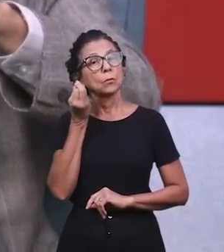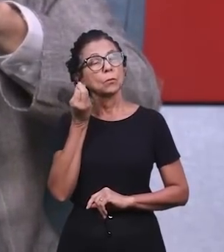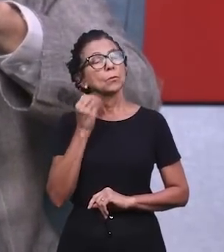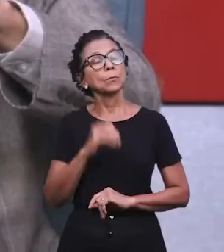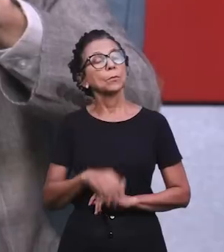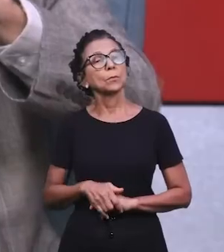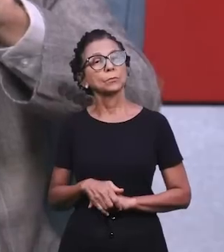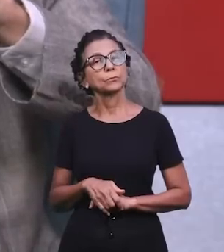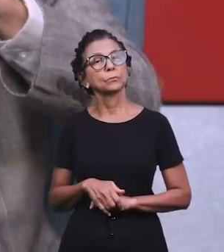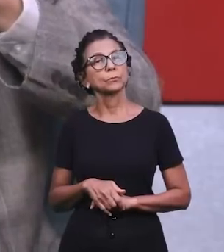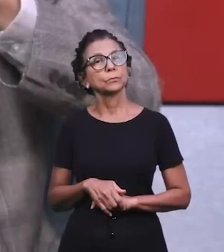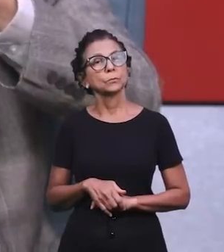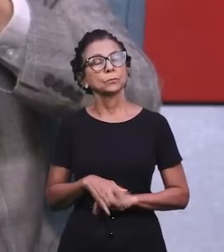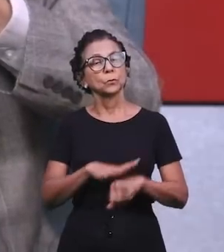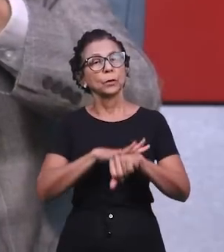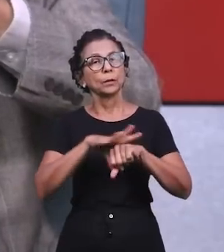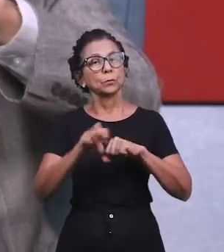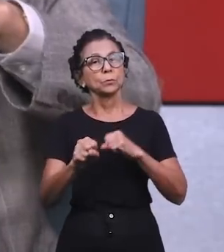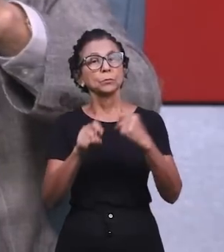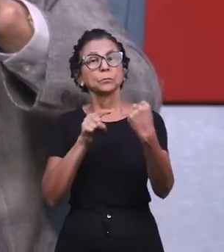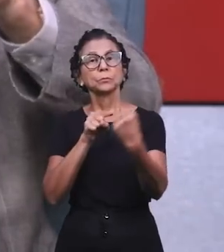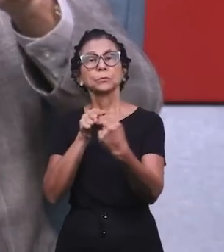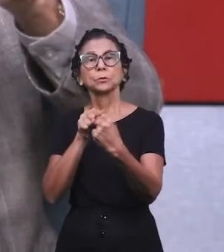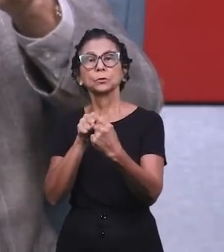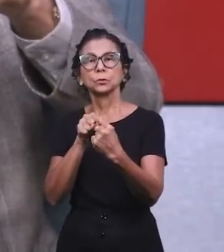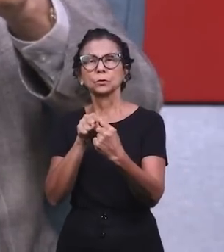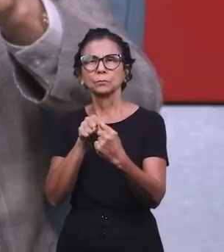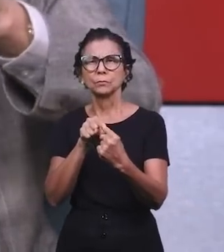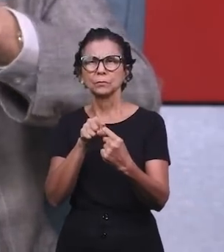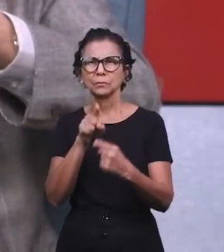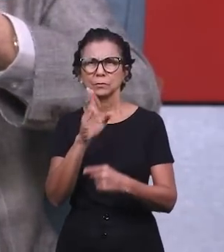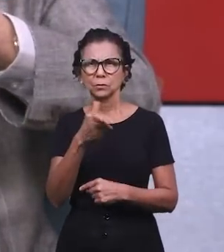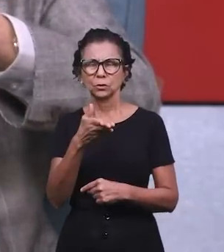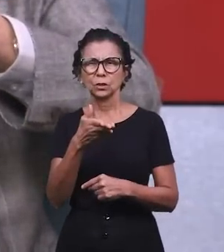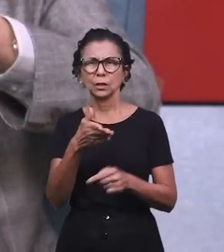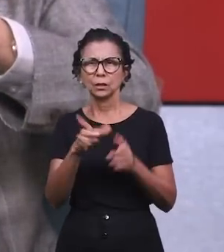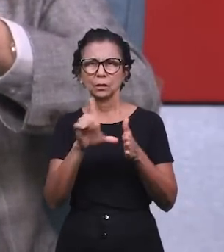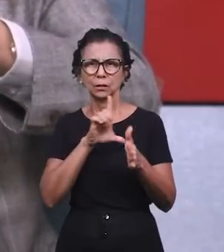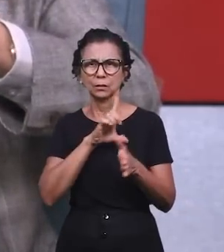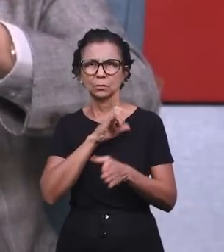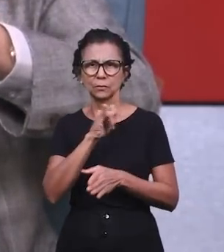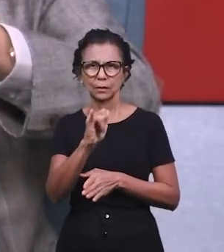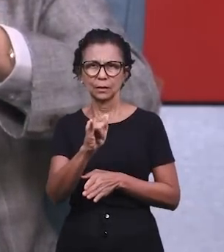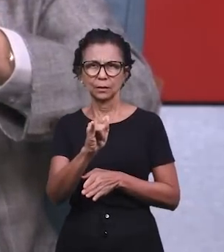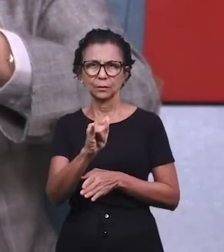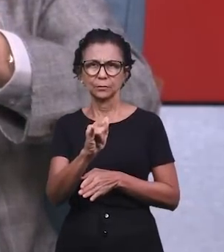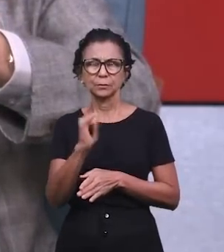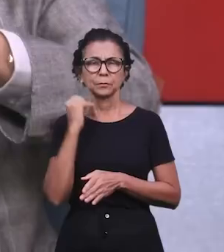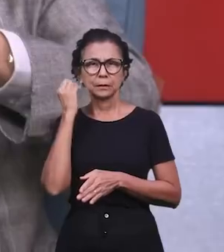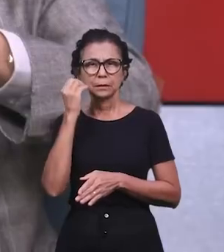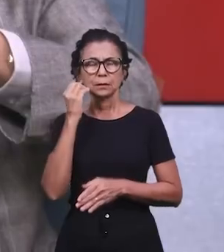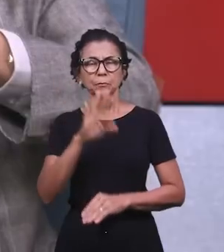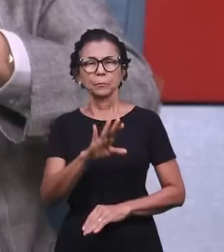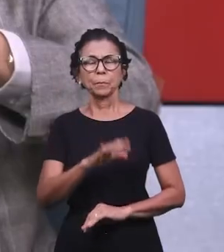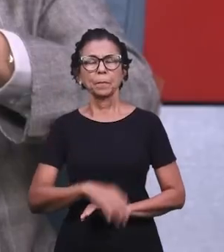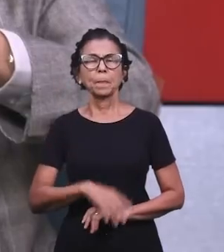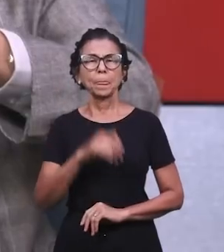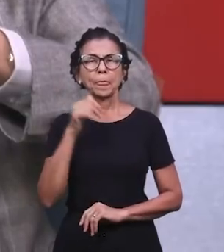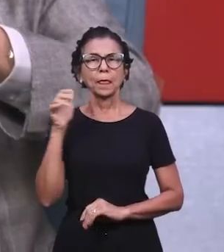qual o objetivo da cura. Eu já contei isso outras vezes. A irmã estava na